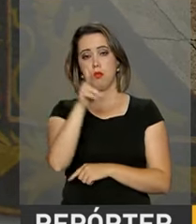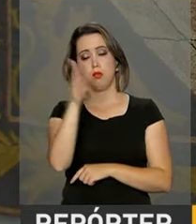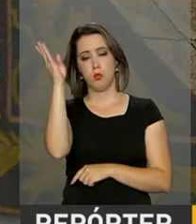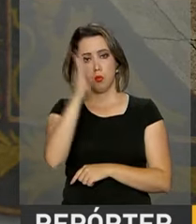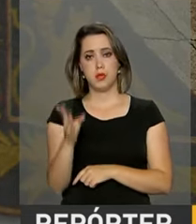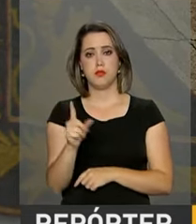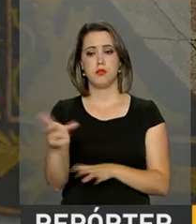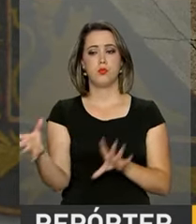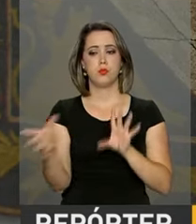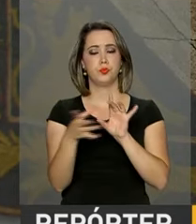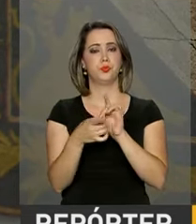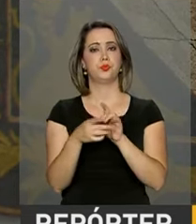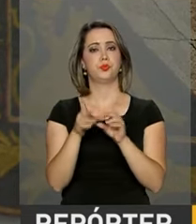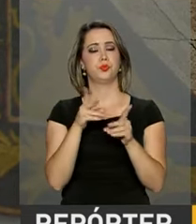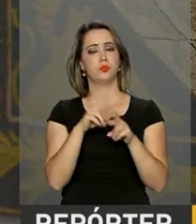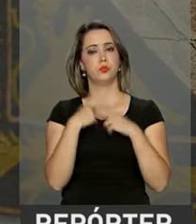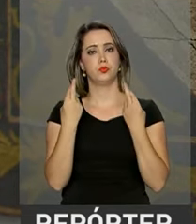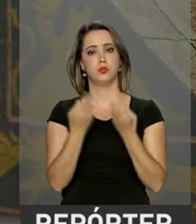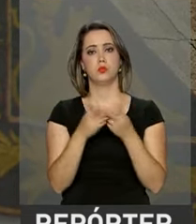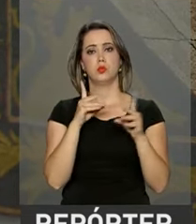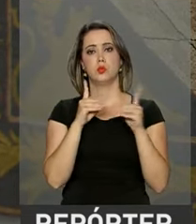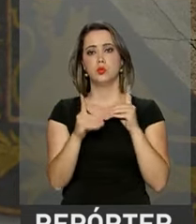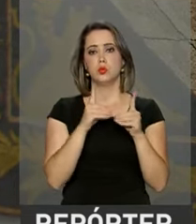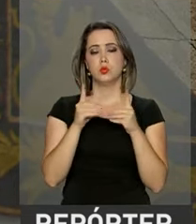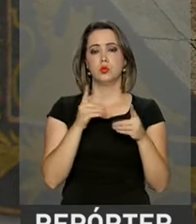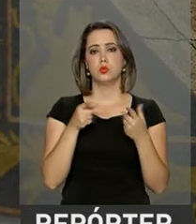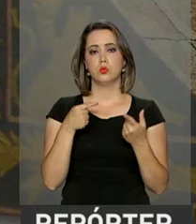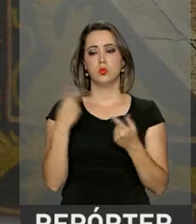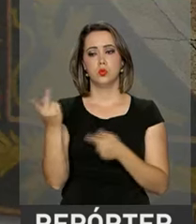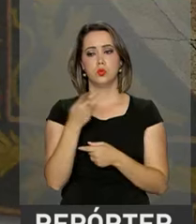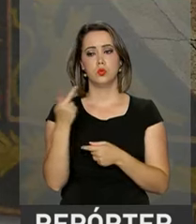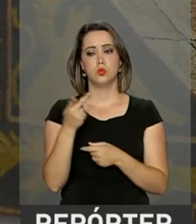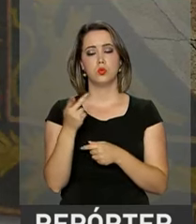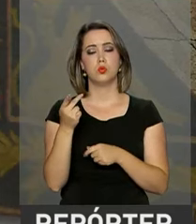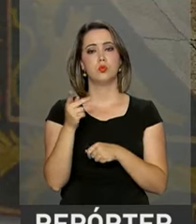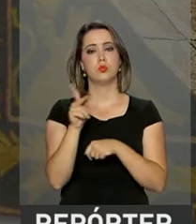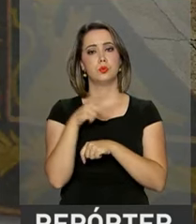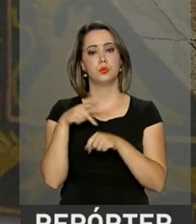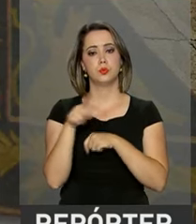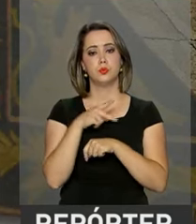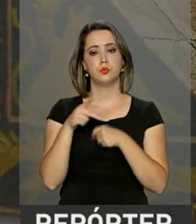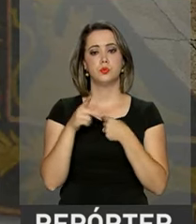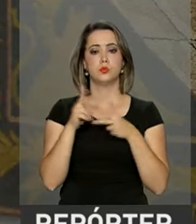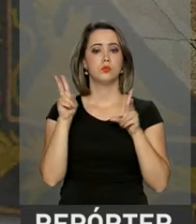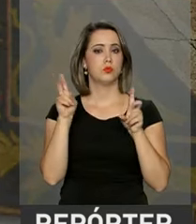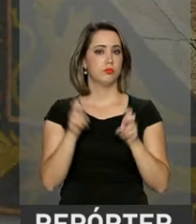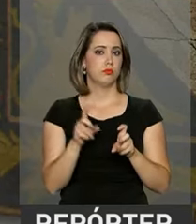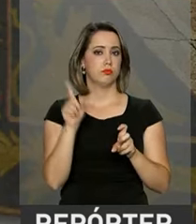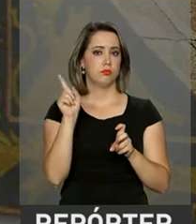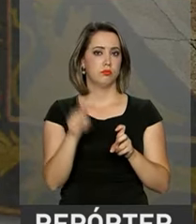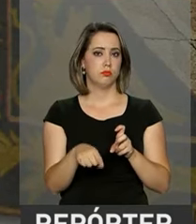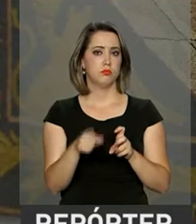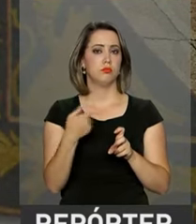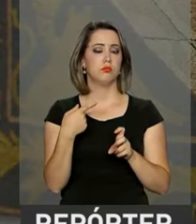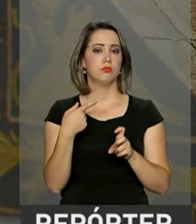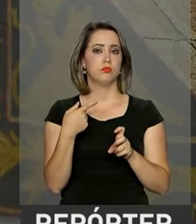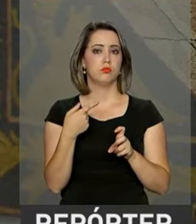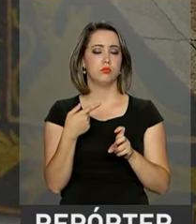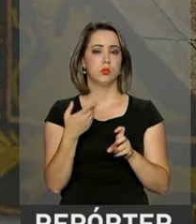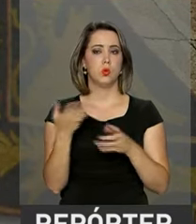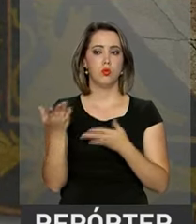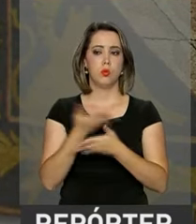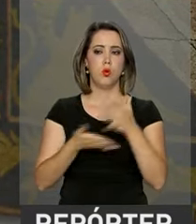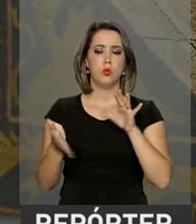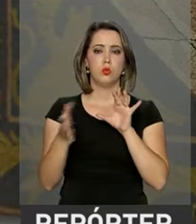se reunir e vão tratar das questões que dizem respeito aos dois países, né? Basicamente, o estreitamento dos laços